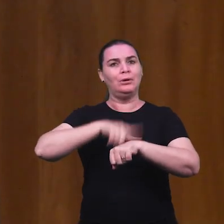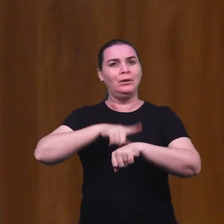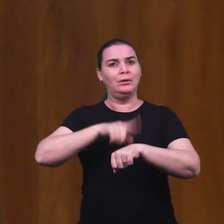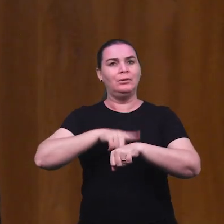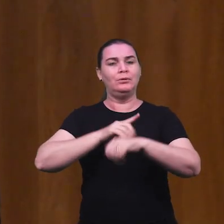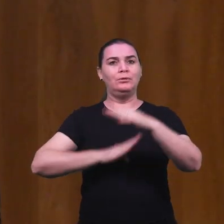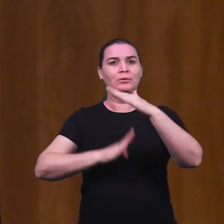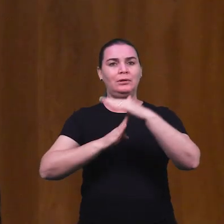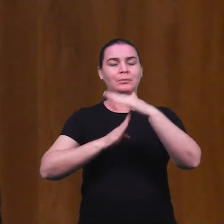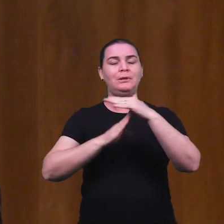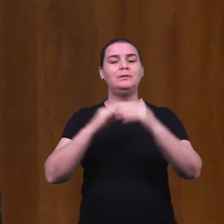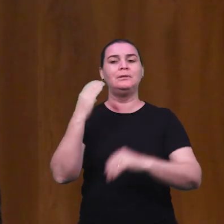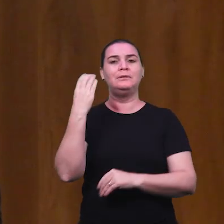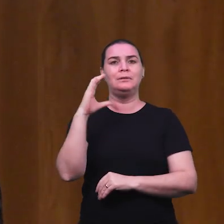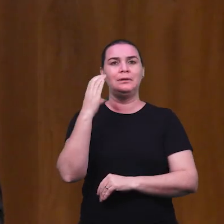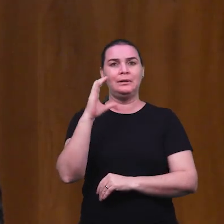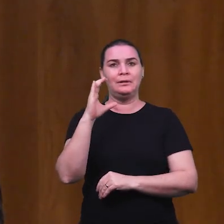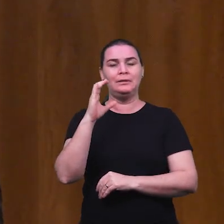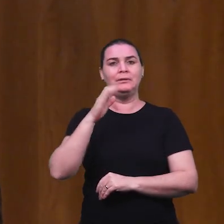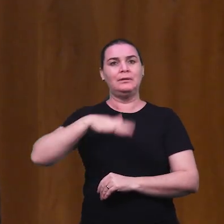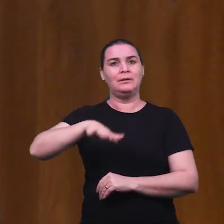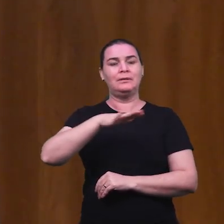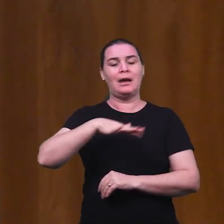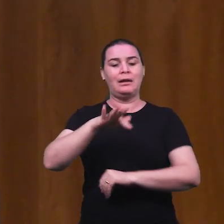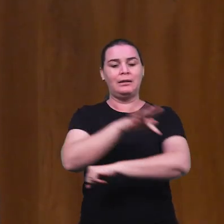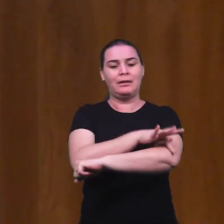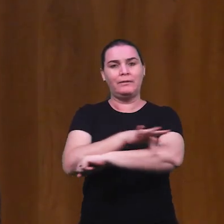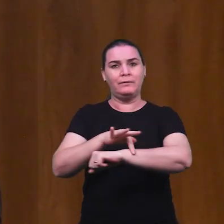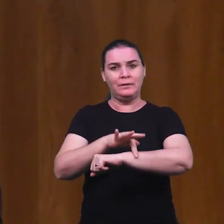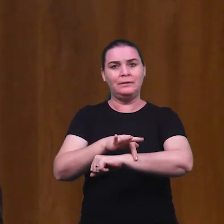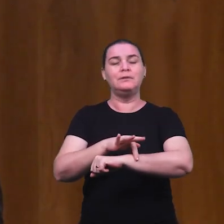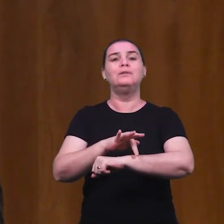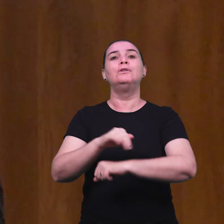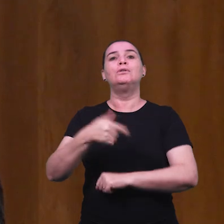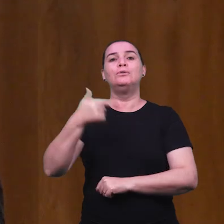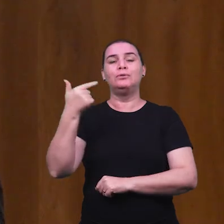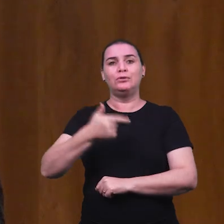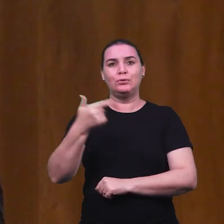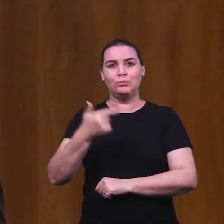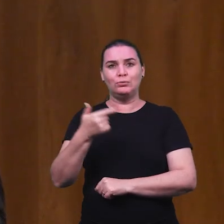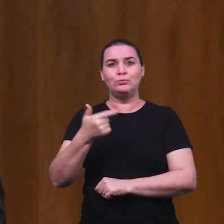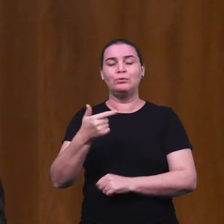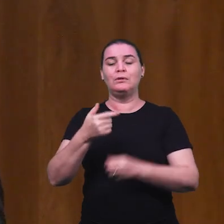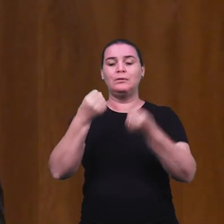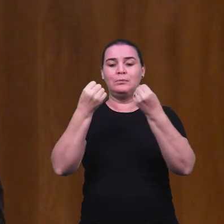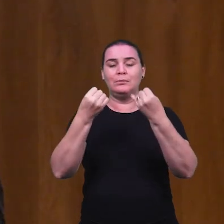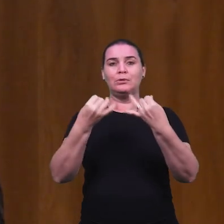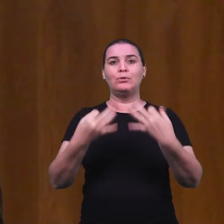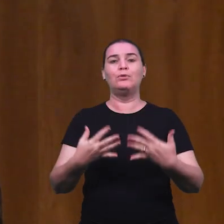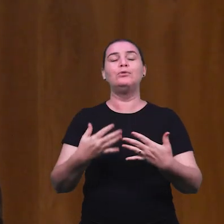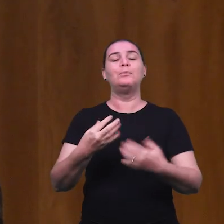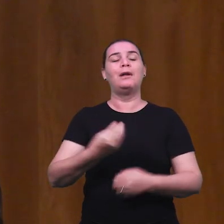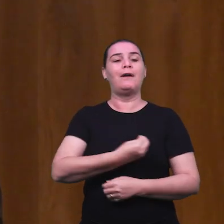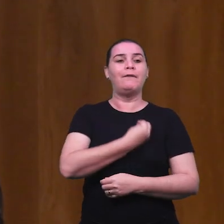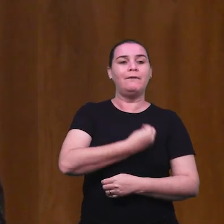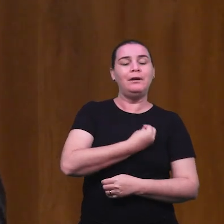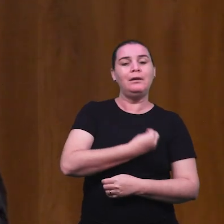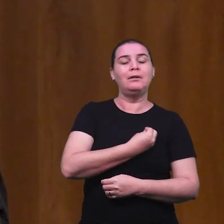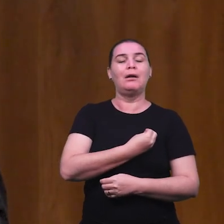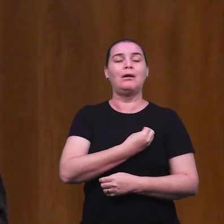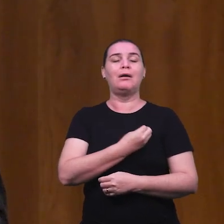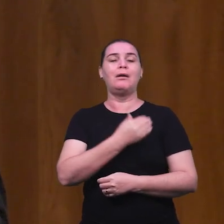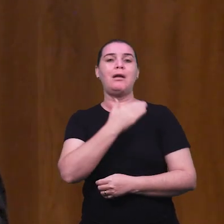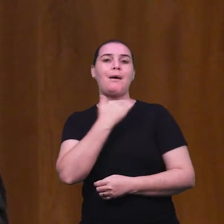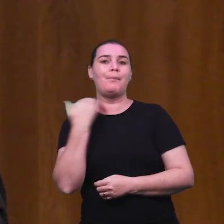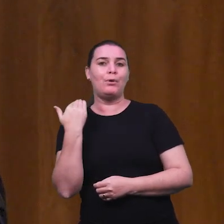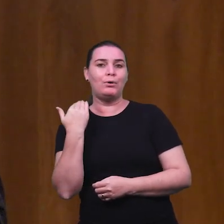os limites da ciência, dessa área da física. No segundo episódio, tratamos a respeito da vida e a morte. Trouxemos aqui